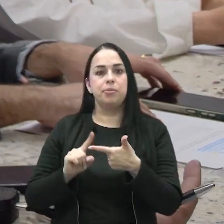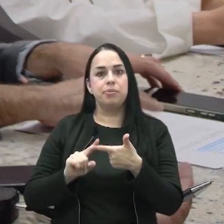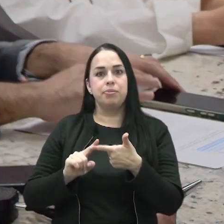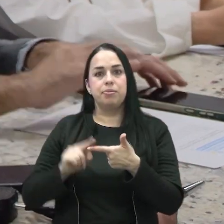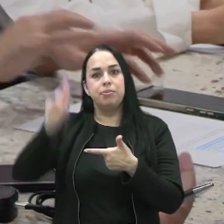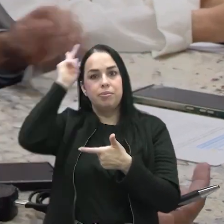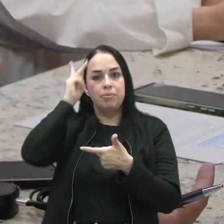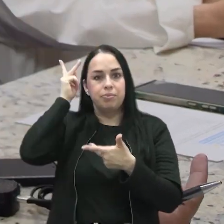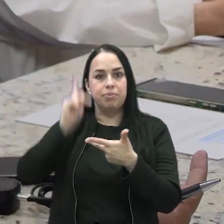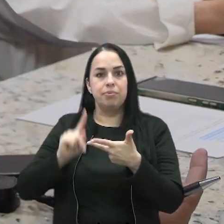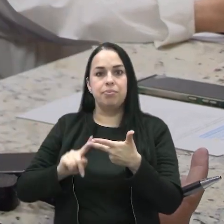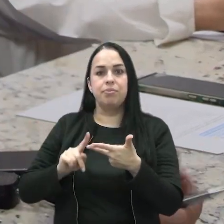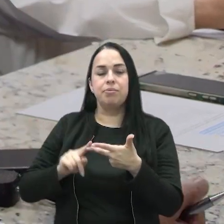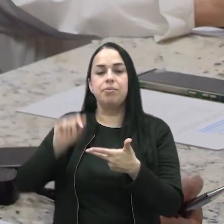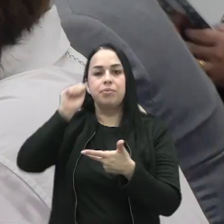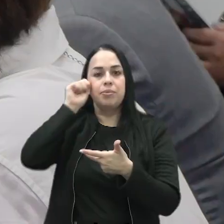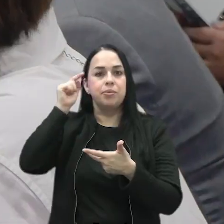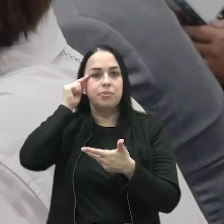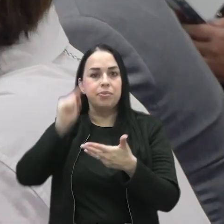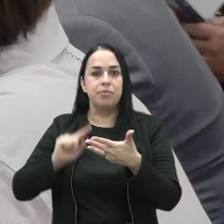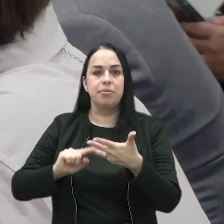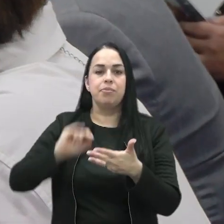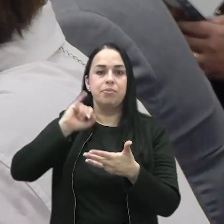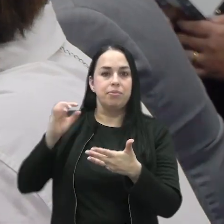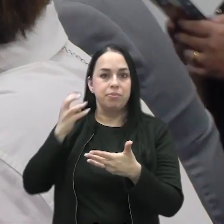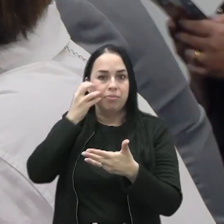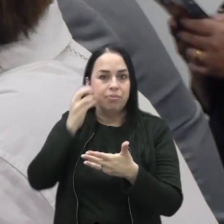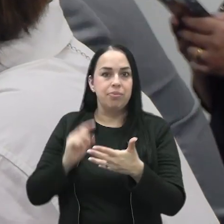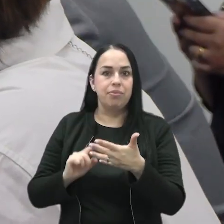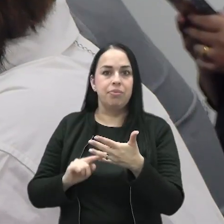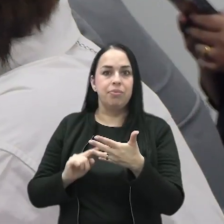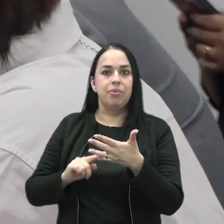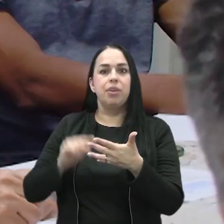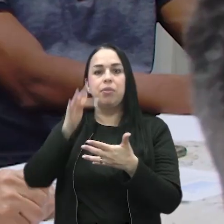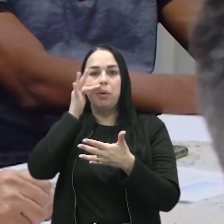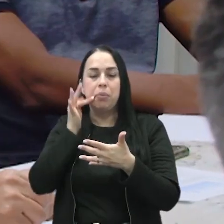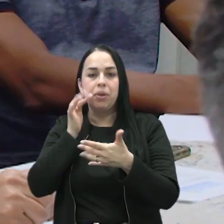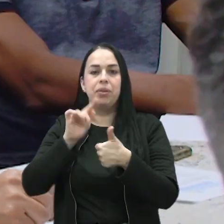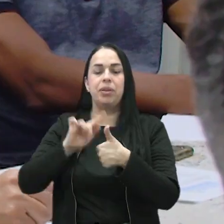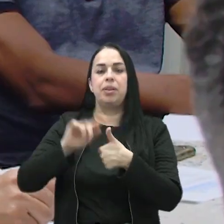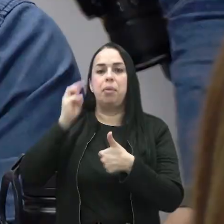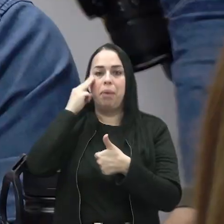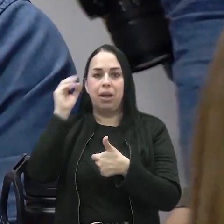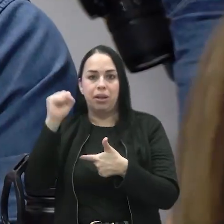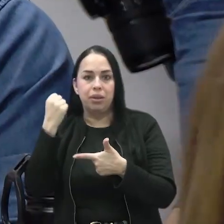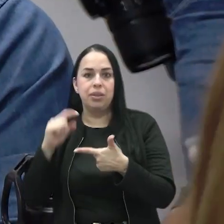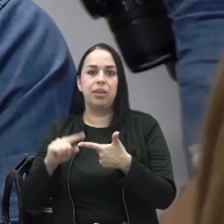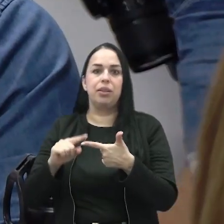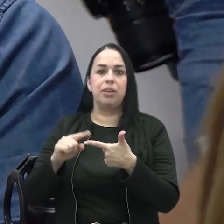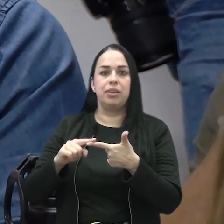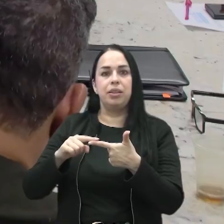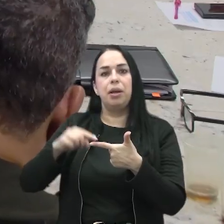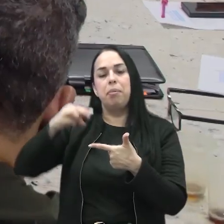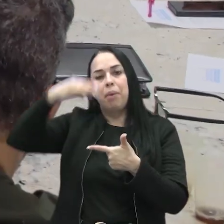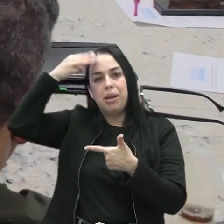Sérgio Camargo, Fernando Petit, Amélia Naomi, Juliana Fraga, Fabião Zagueiro, Marcão da Academia, Marcelo